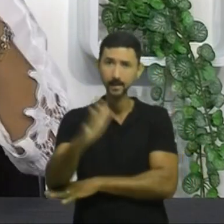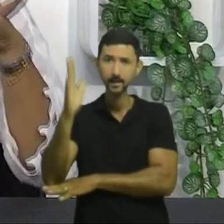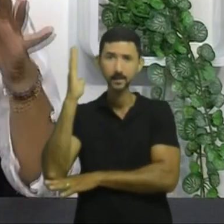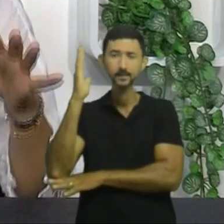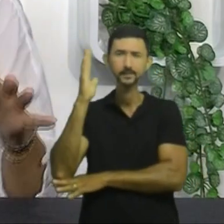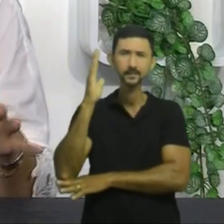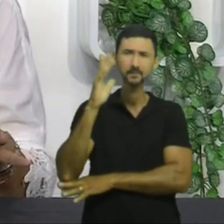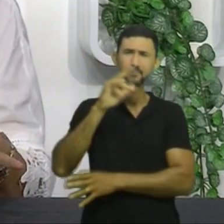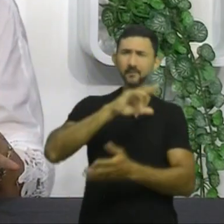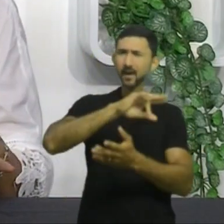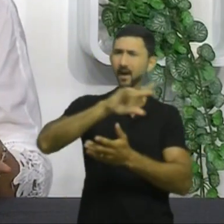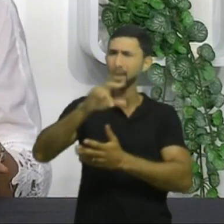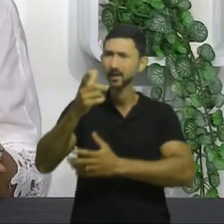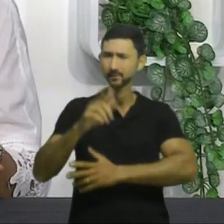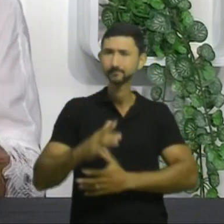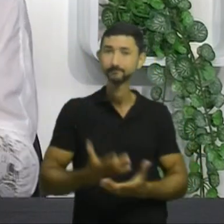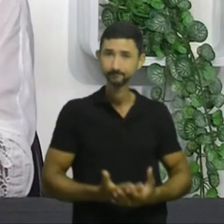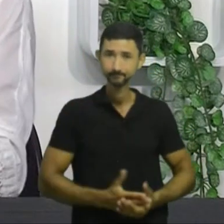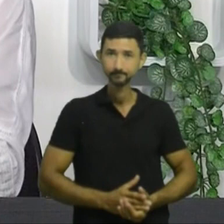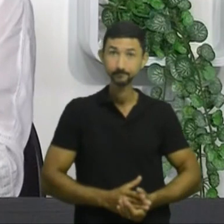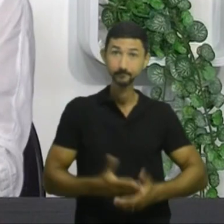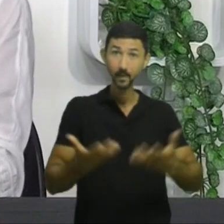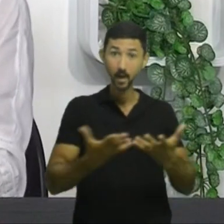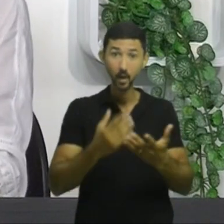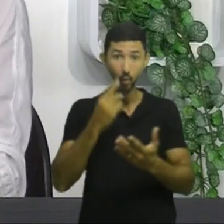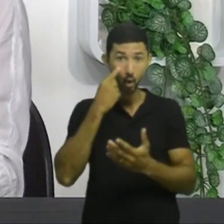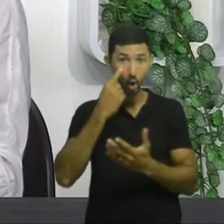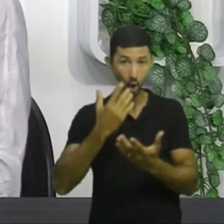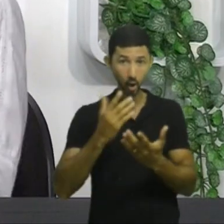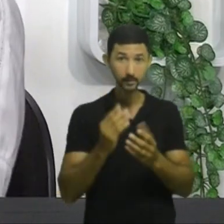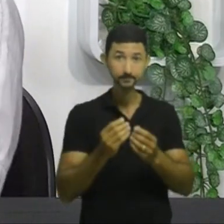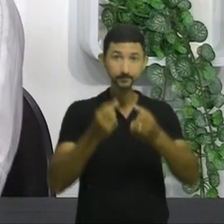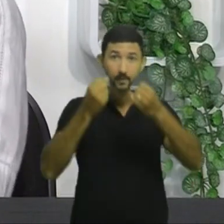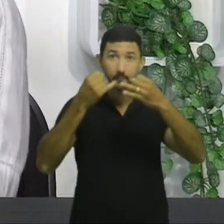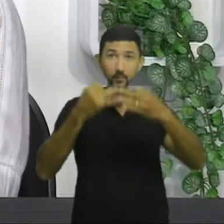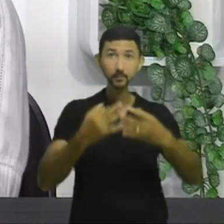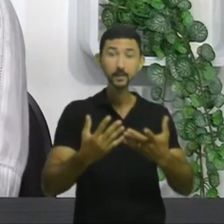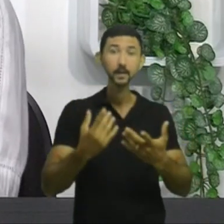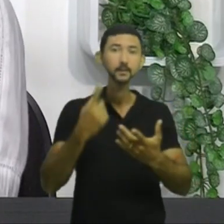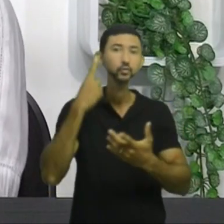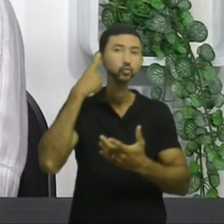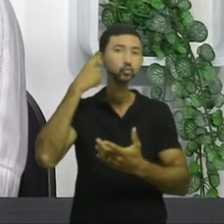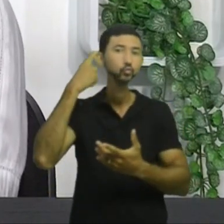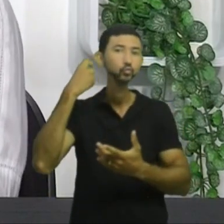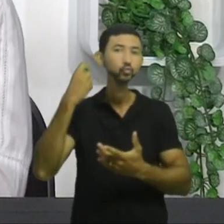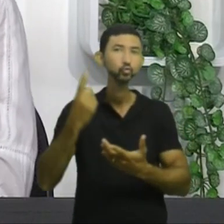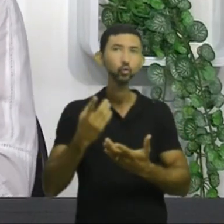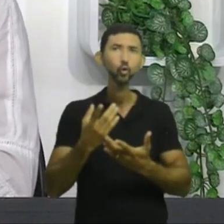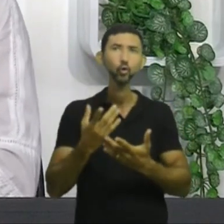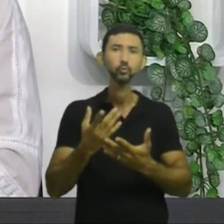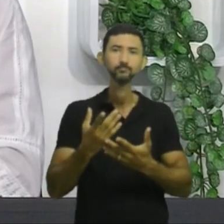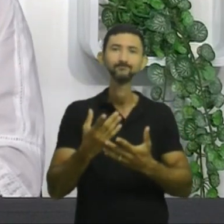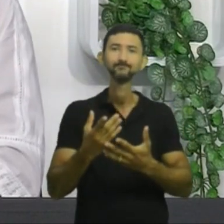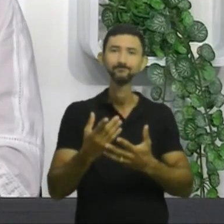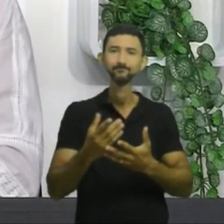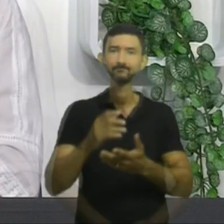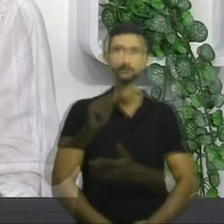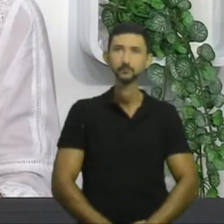tantas outras possibilidades. Agora nós vamos falar dos sons